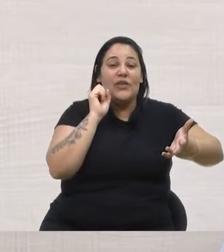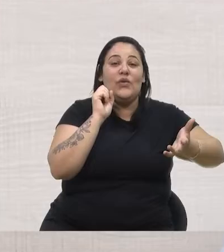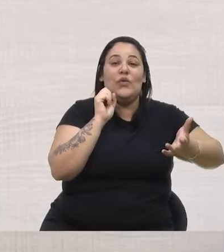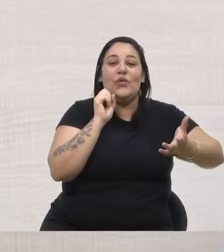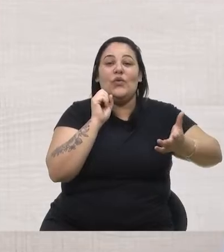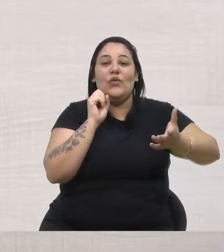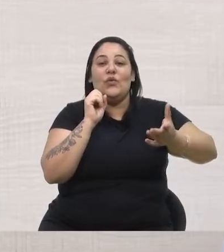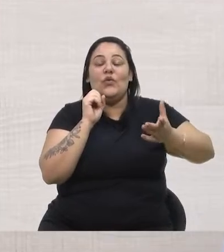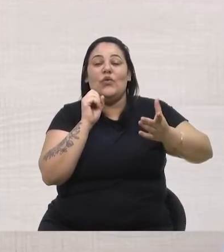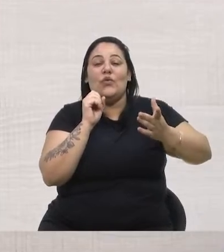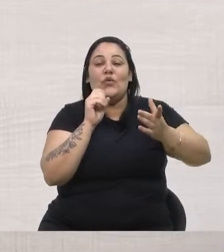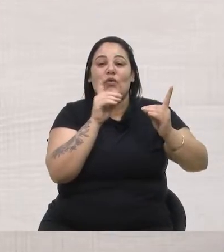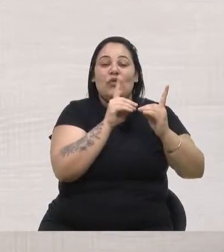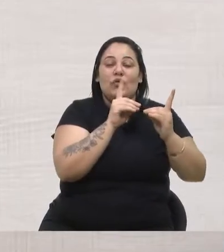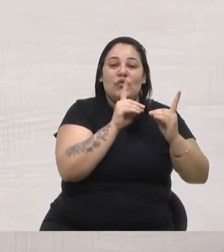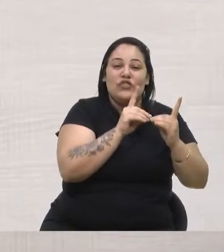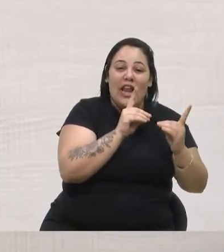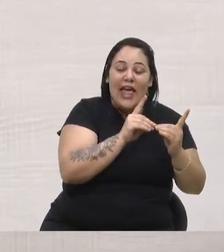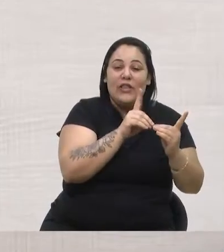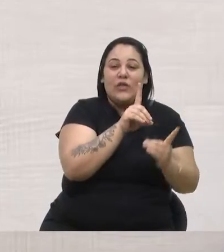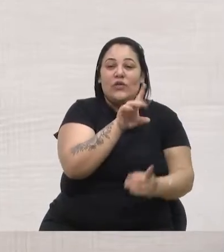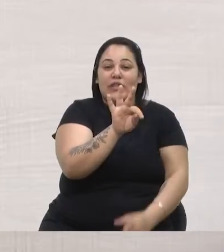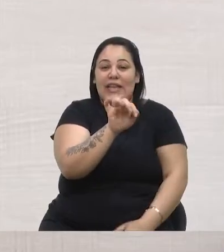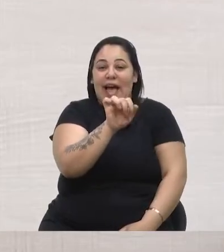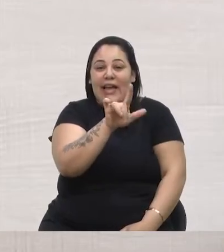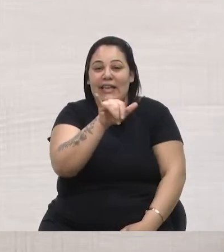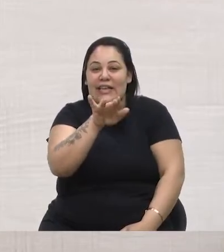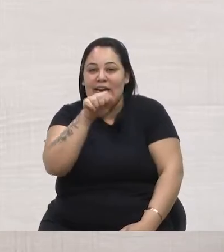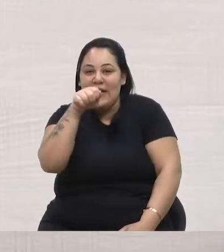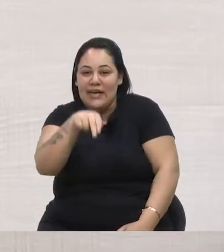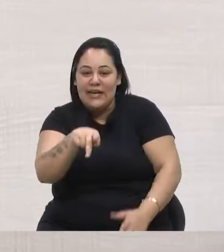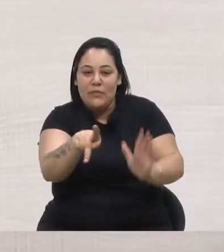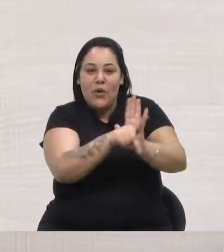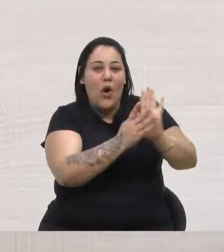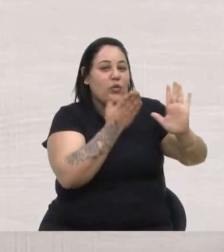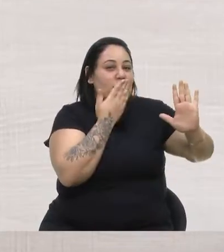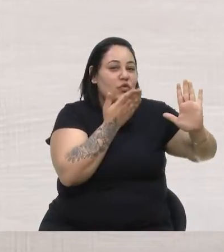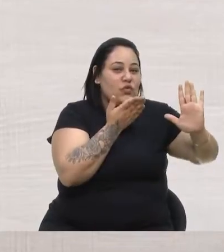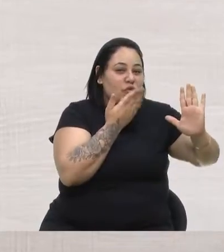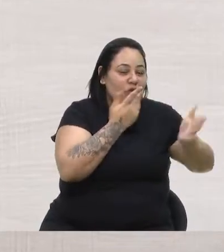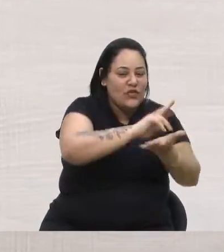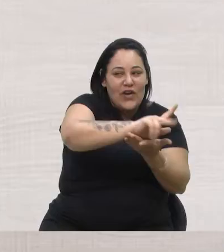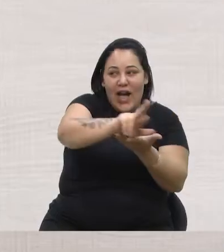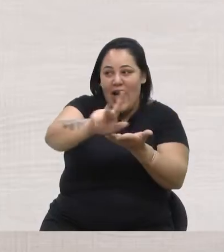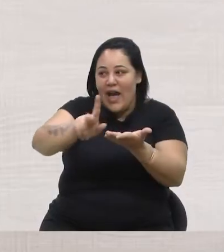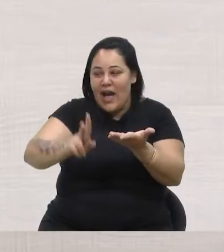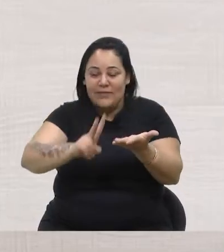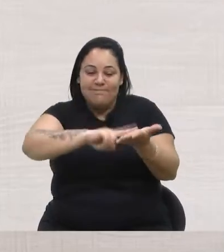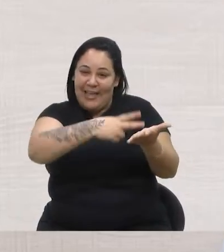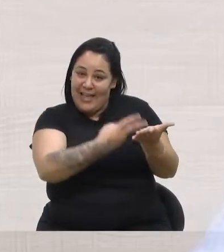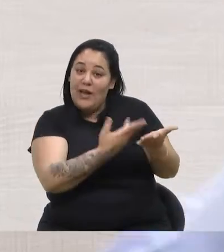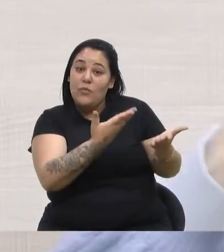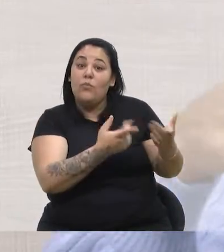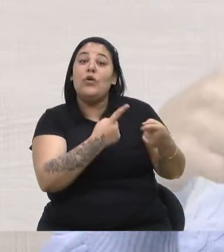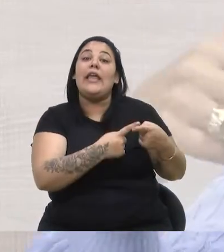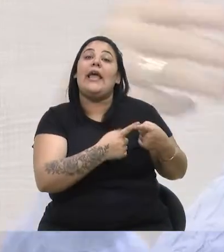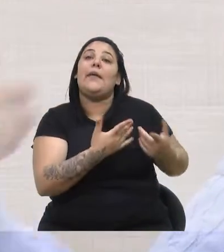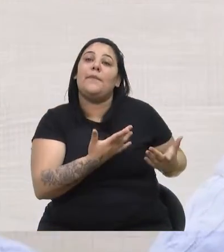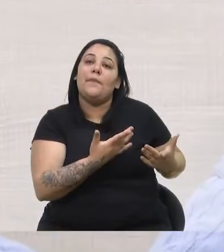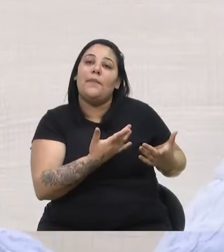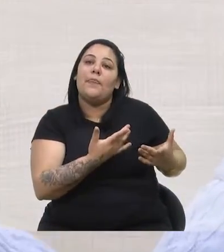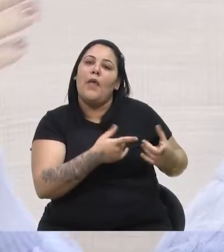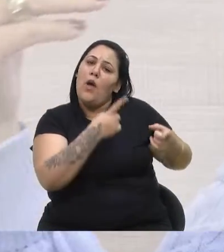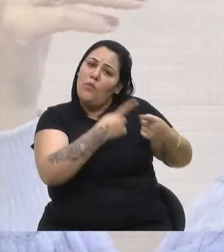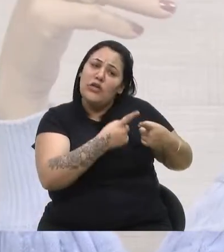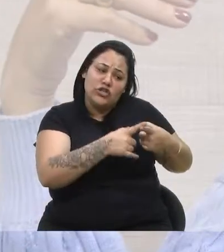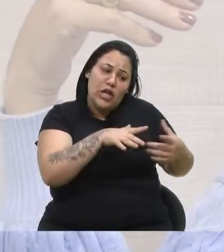o dialeto italiano, tem palavras em italiano, tem palavras em caingangue, tem palavras no idioma quichua. Então, por